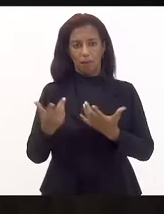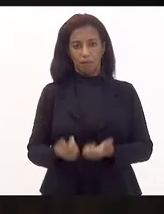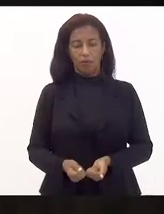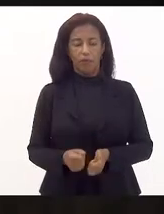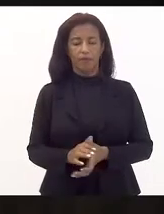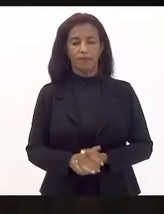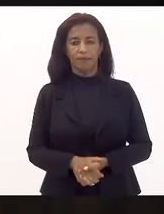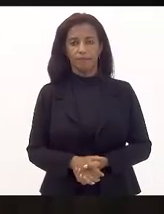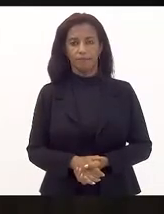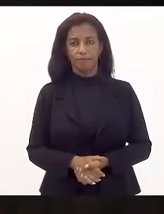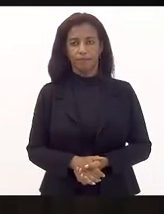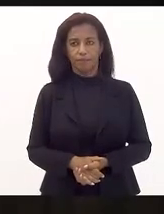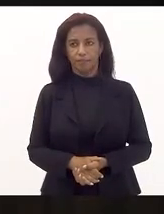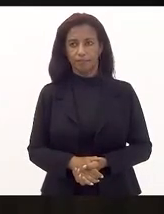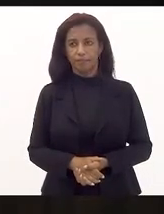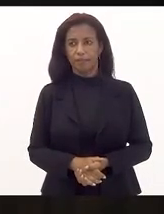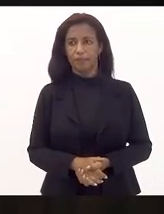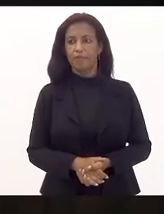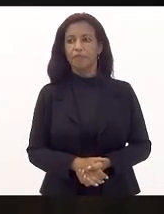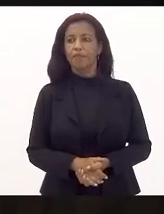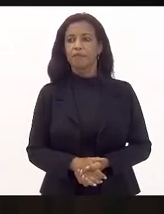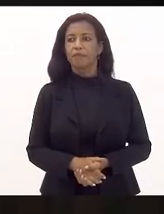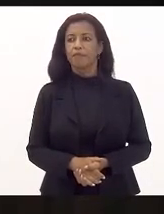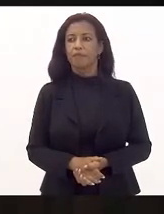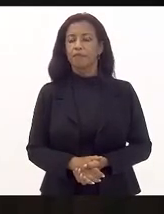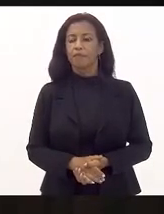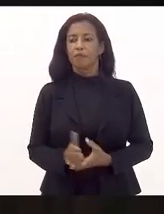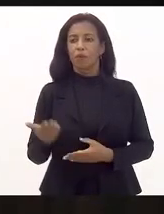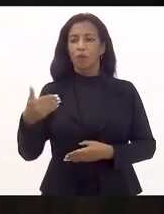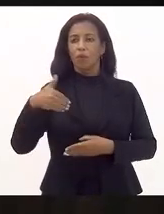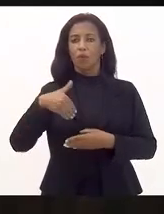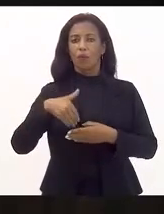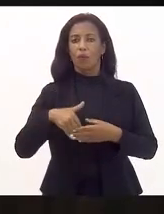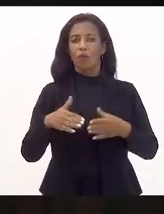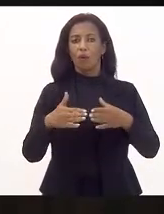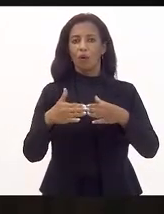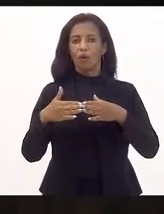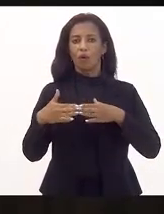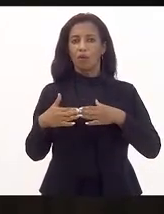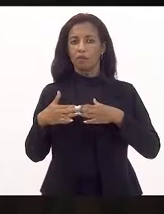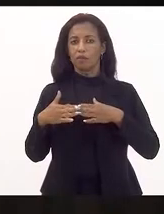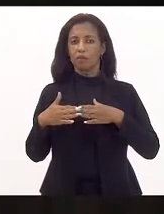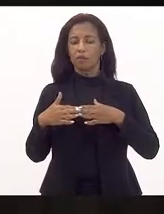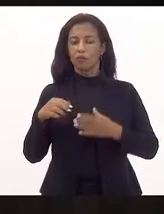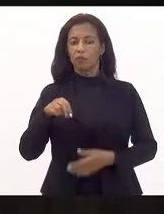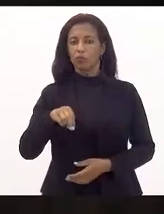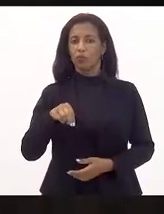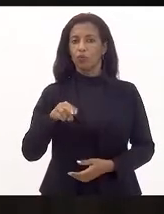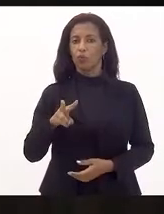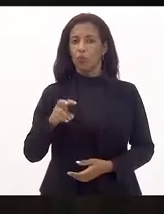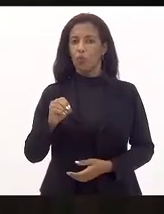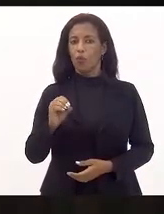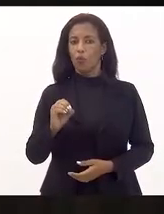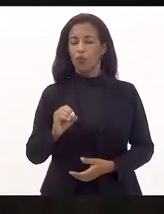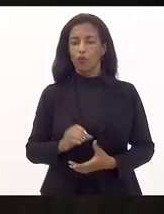aprovados, vai à promulgação com voto pela abstenção do novo.